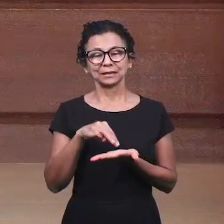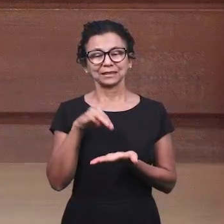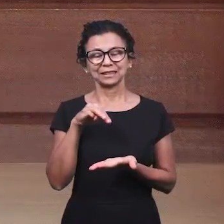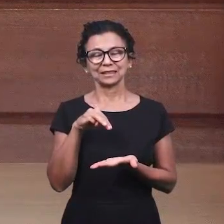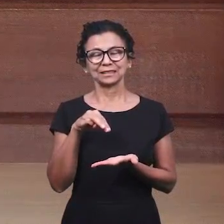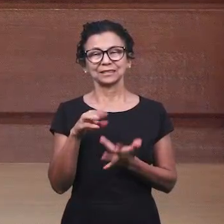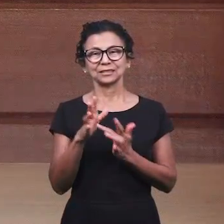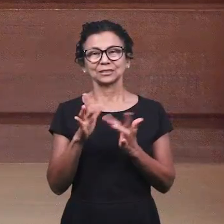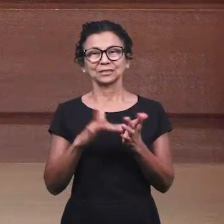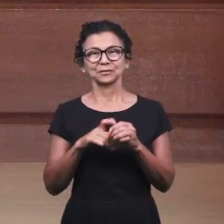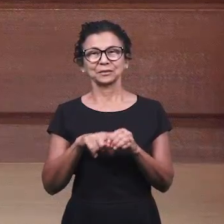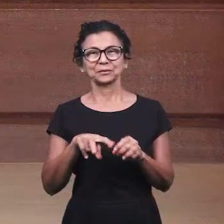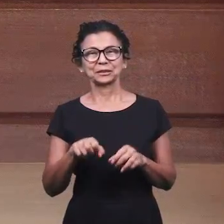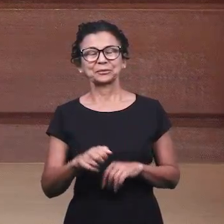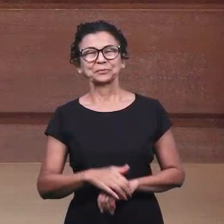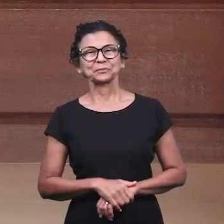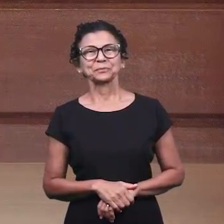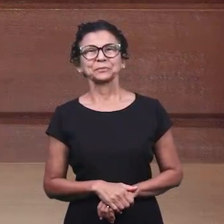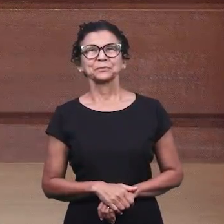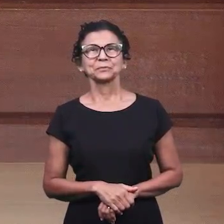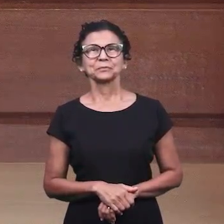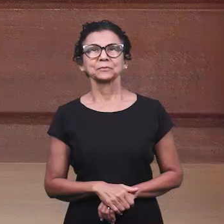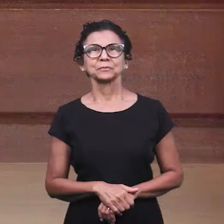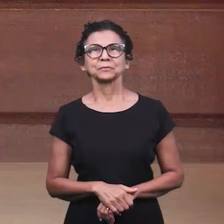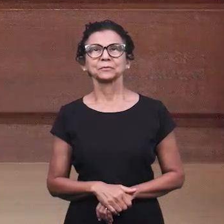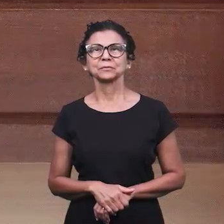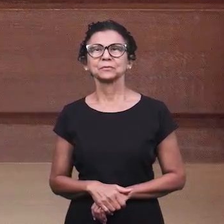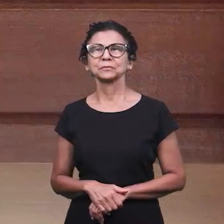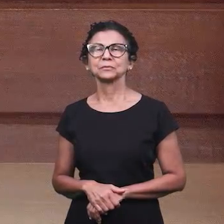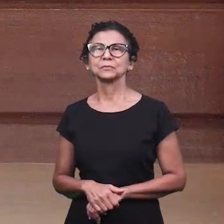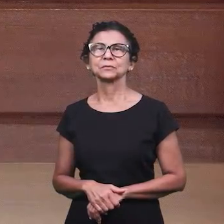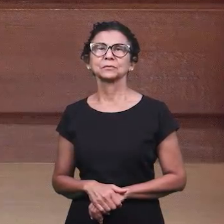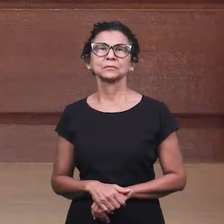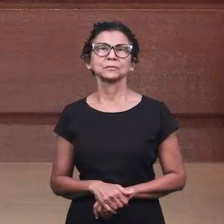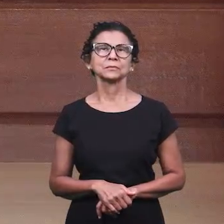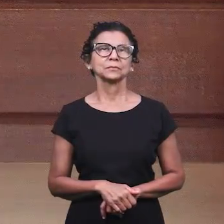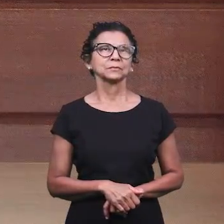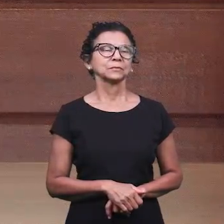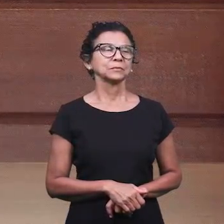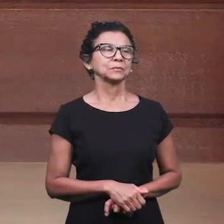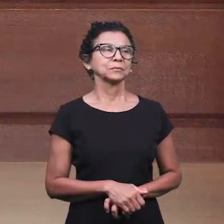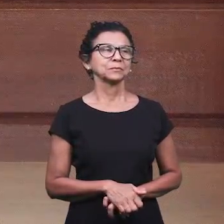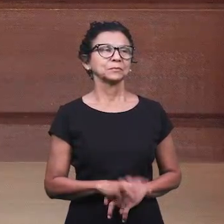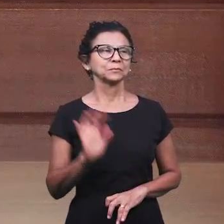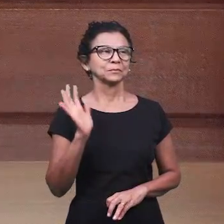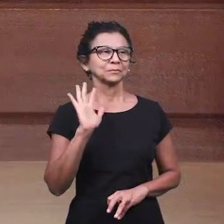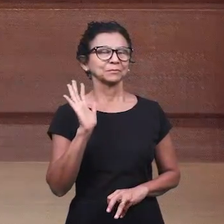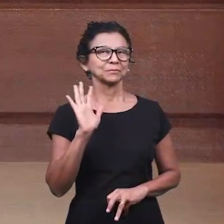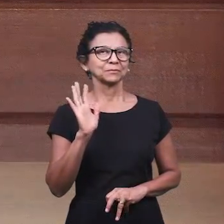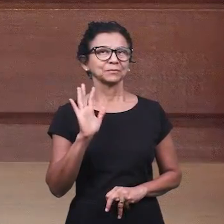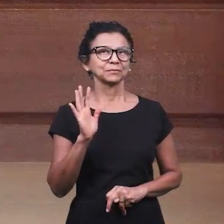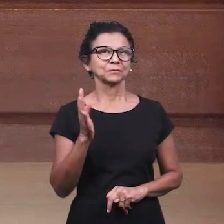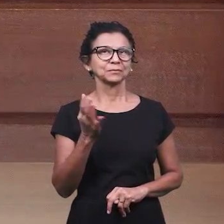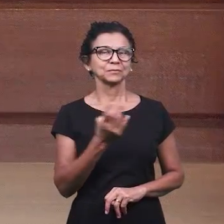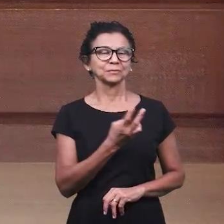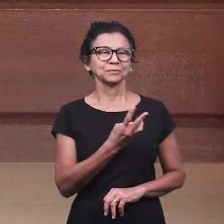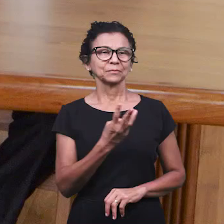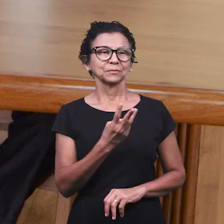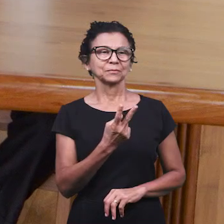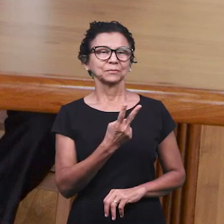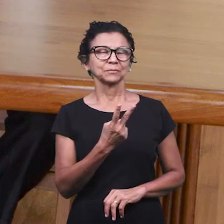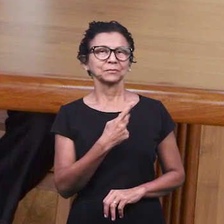nossa casa e para fora também, na nossa caminhada, na vida secular. E isso é fundamental para nós estarmos